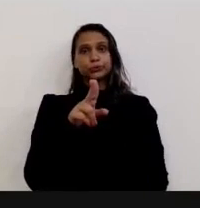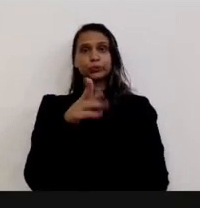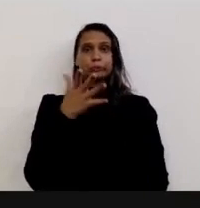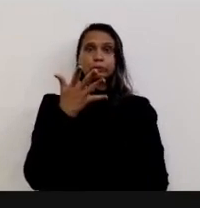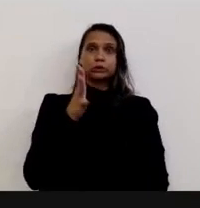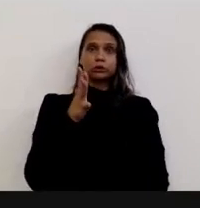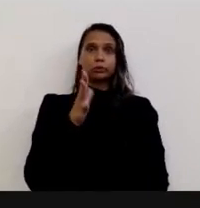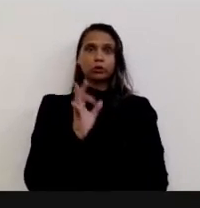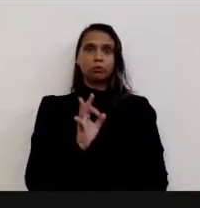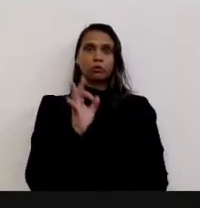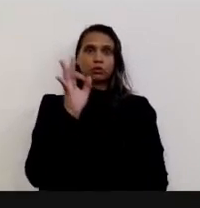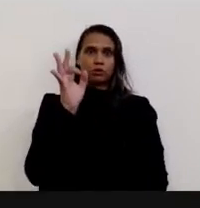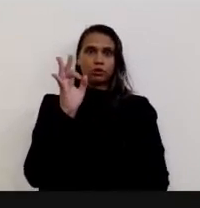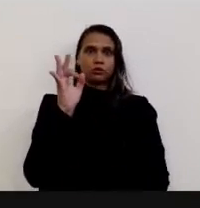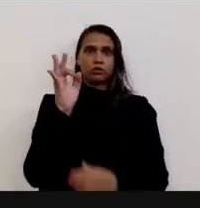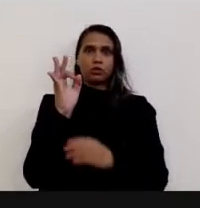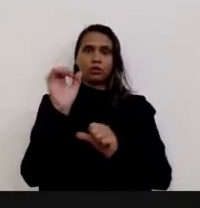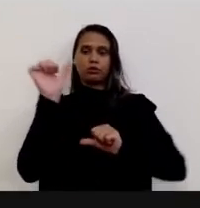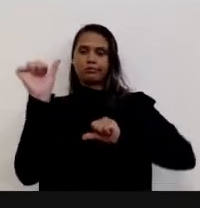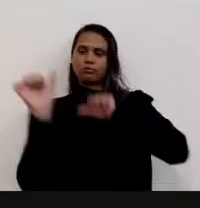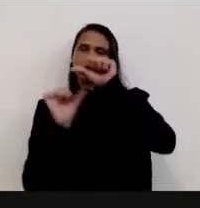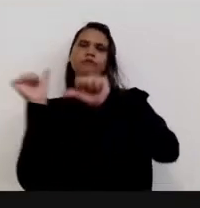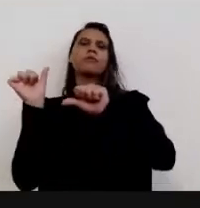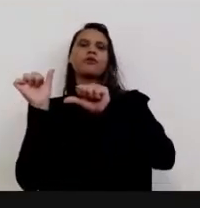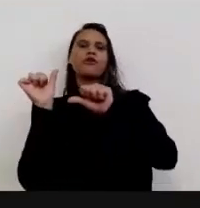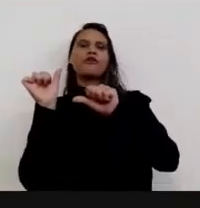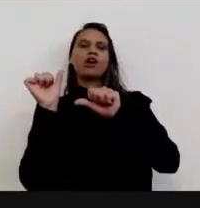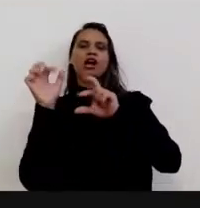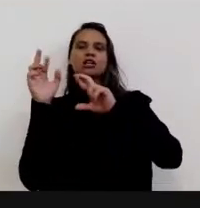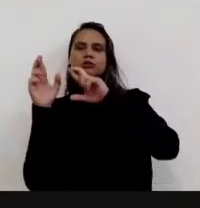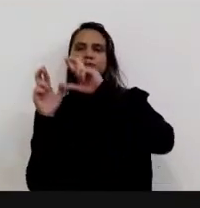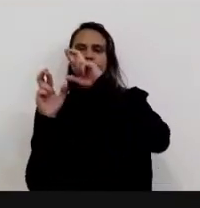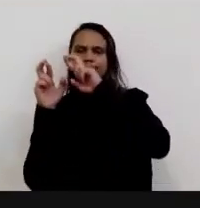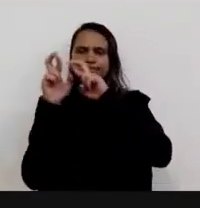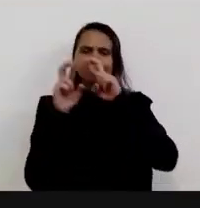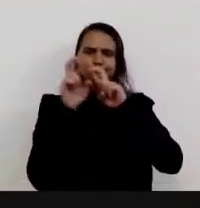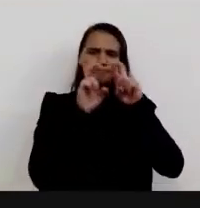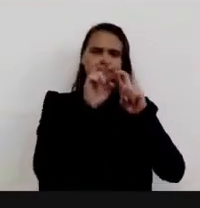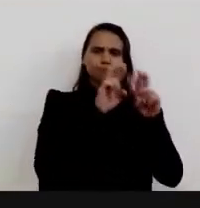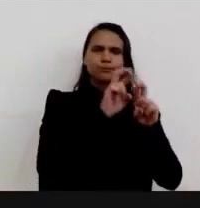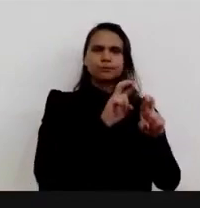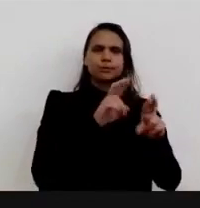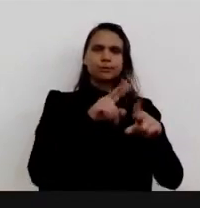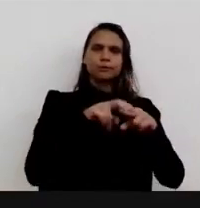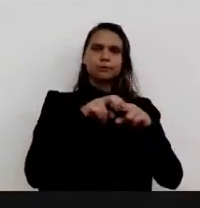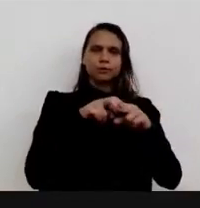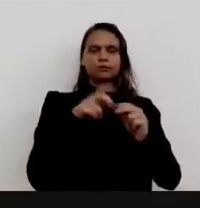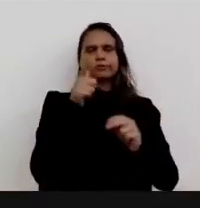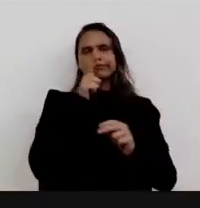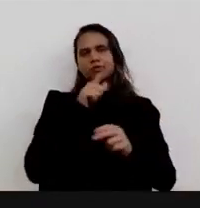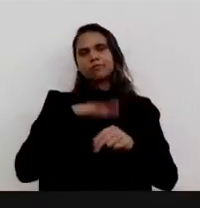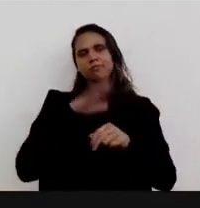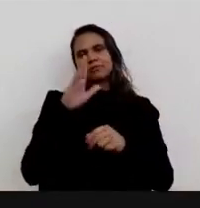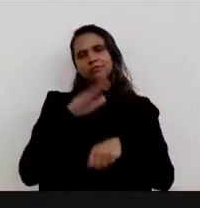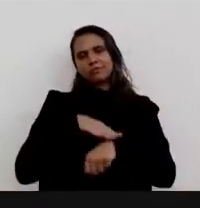numa técnica de aprendizagem supervisionada, que já foi explicada aqui. Então, para ganhar tempo, né, eu não vou explicar